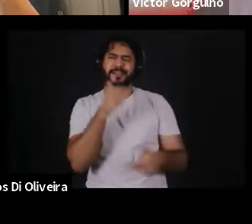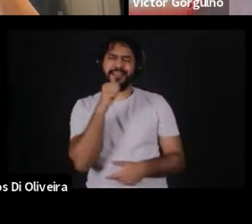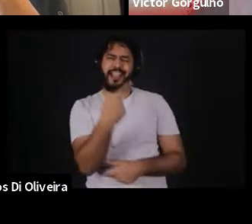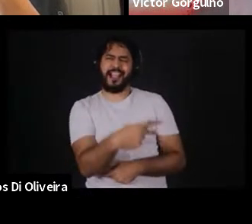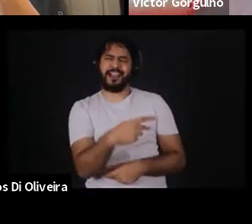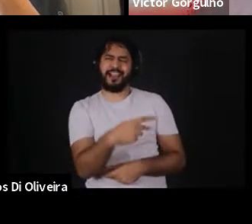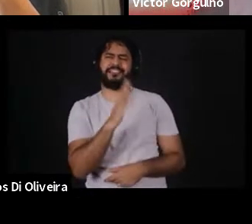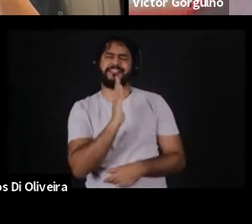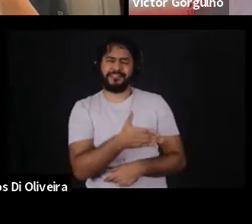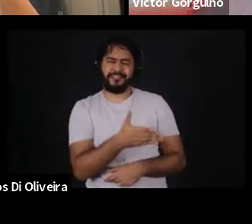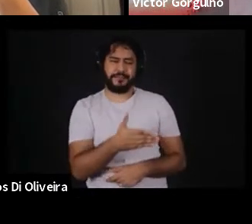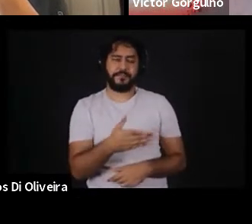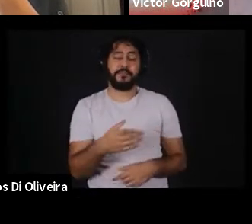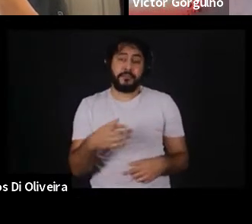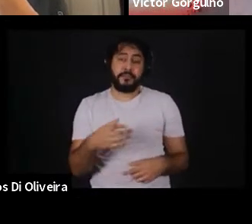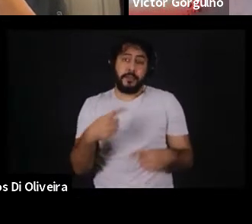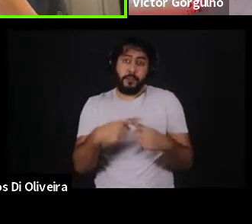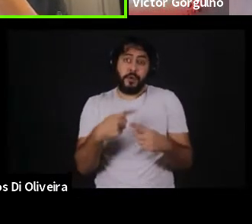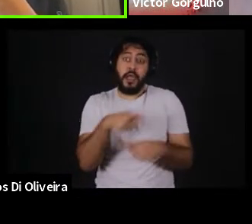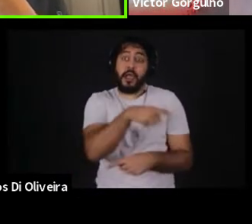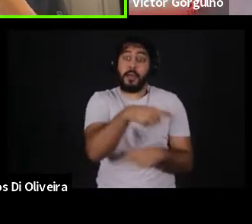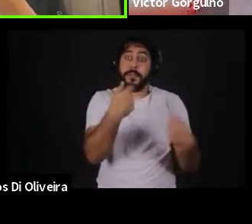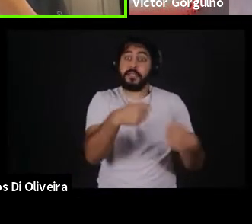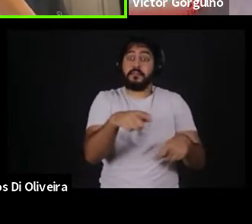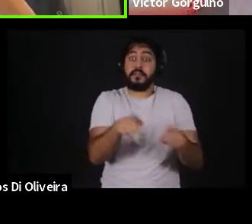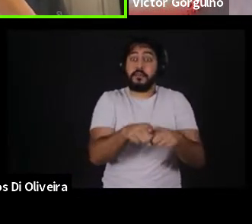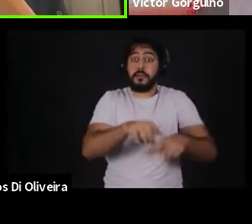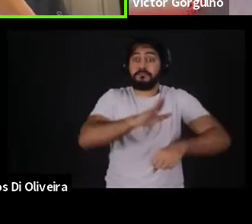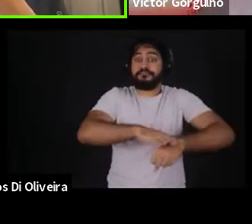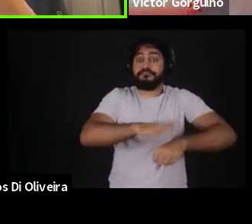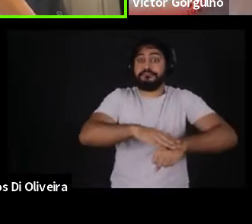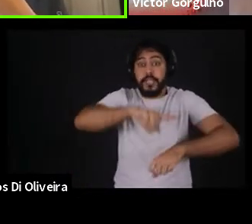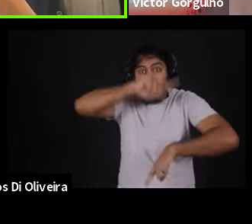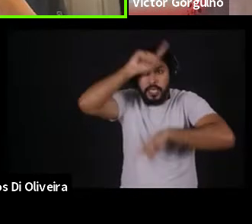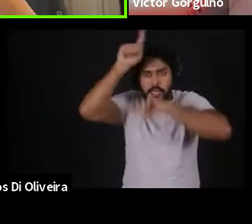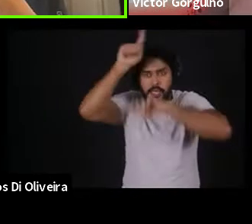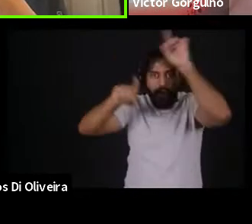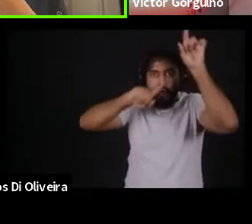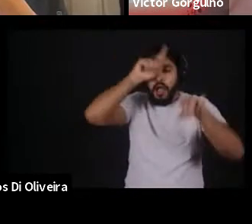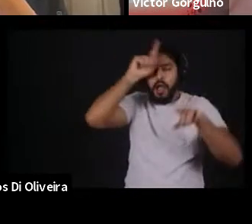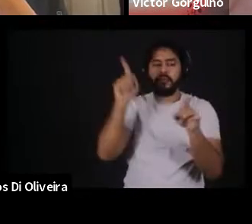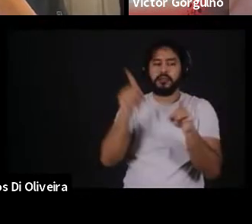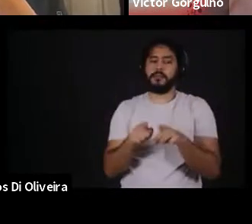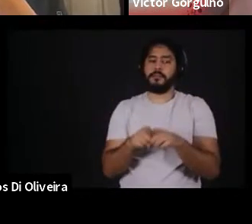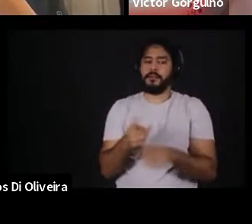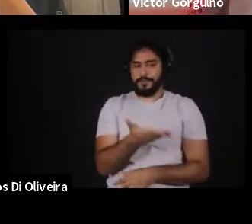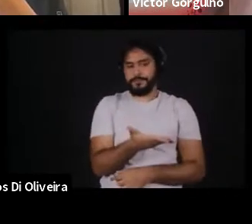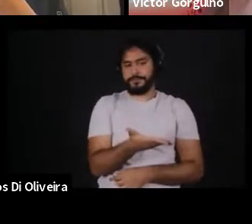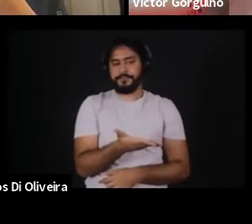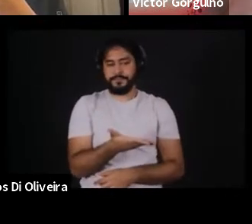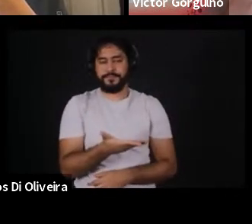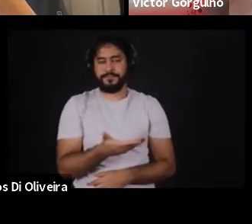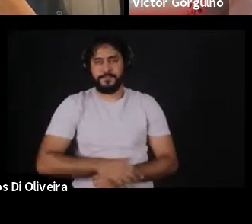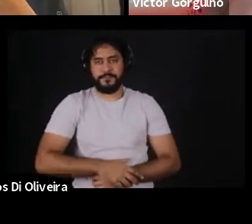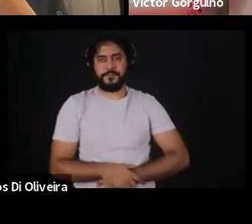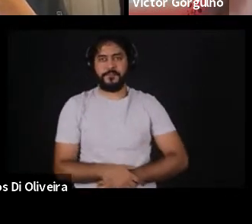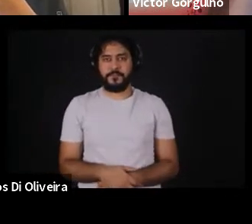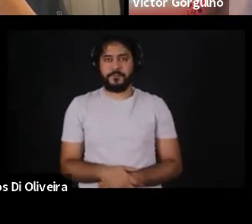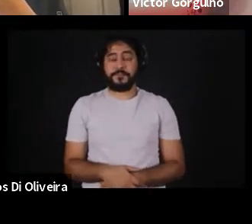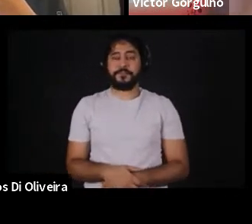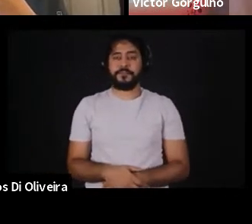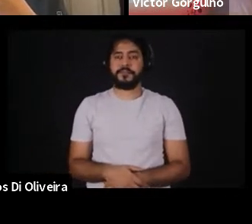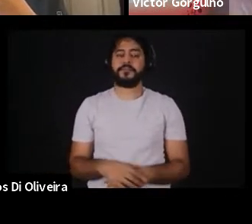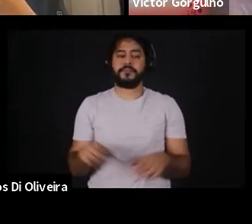espaço para que ela criasse também, assim, que ela Que ela pudesse, de alguma maneira, absorva. É. organizar, sim. E aí tem